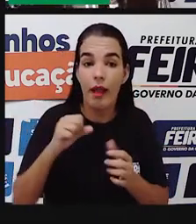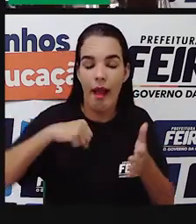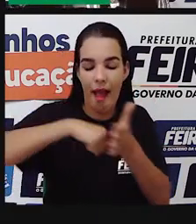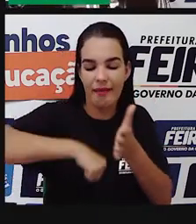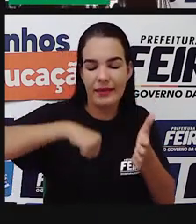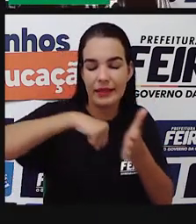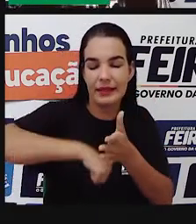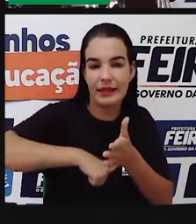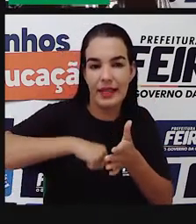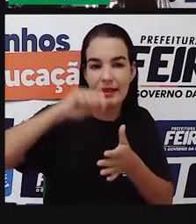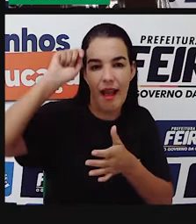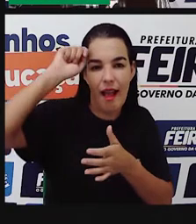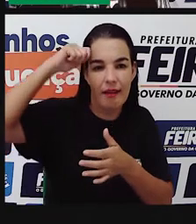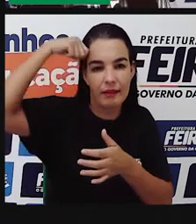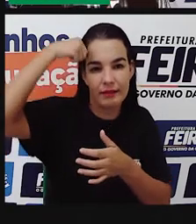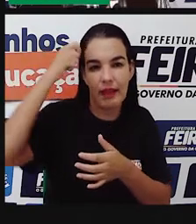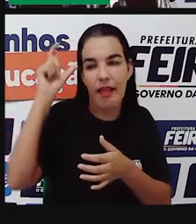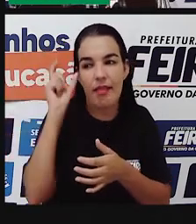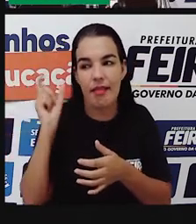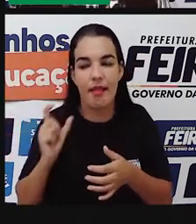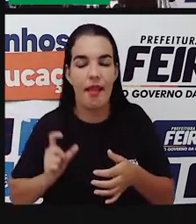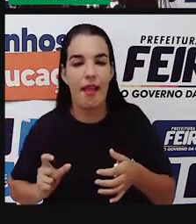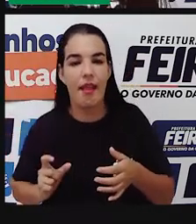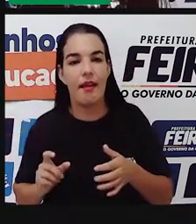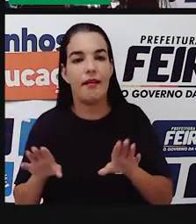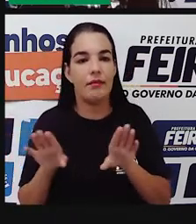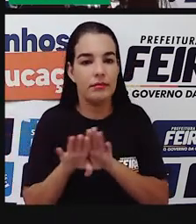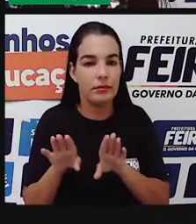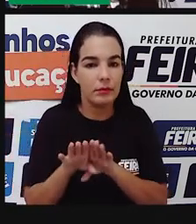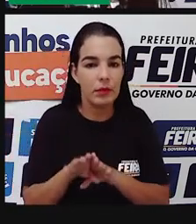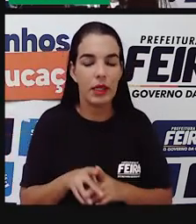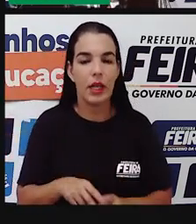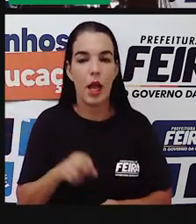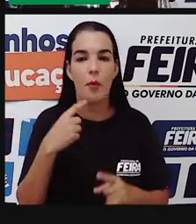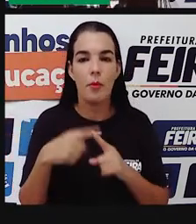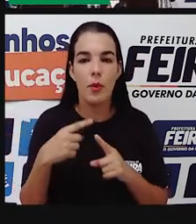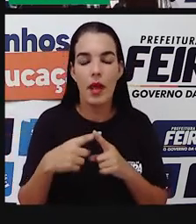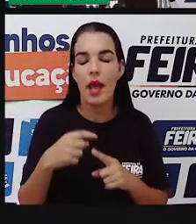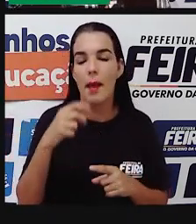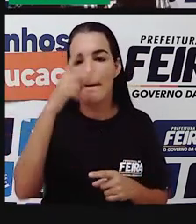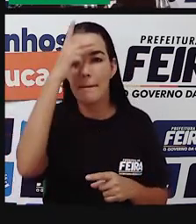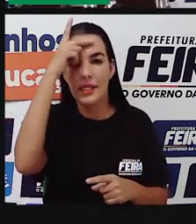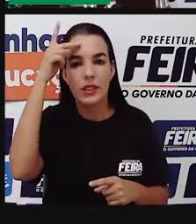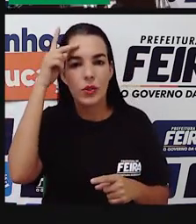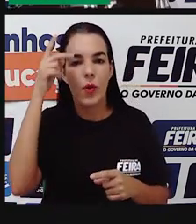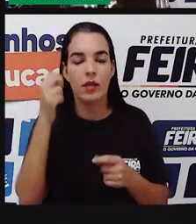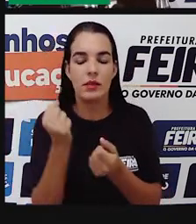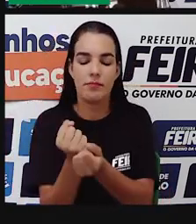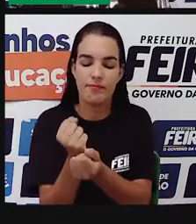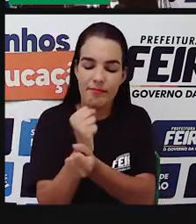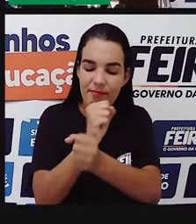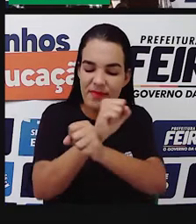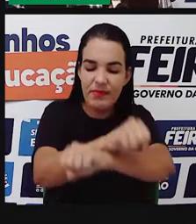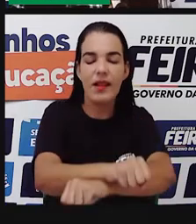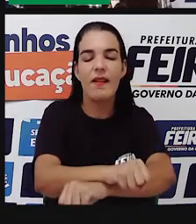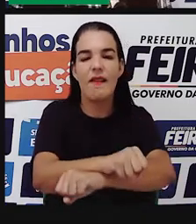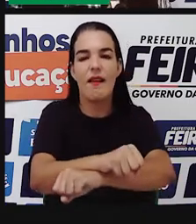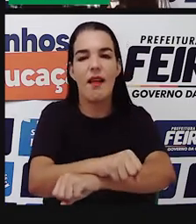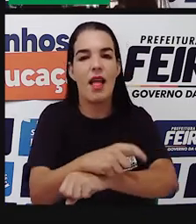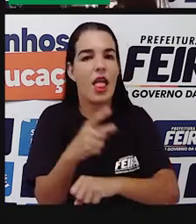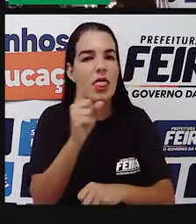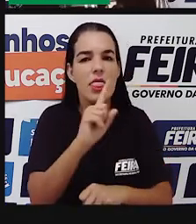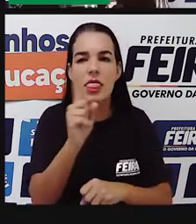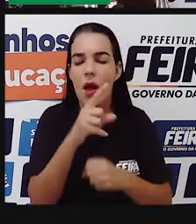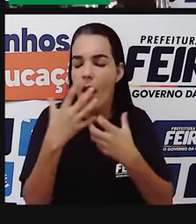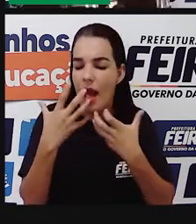resistência negra, né? Obviamente que pessoas estavam sendo exploradas e elas não iriam aceitar isso de